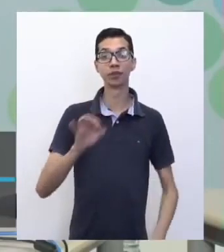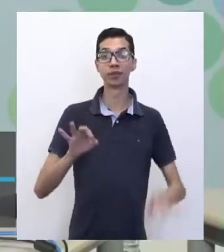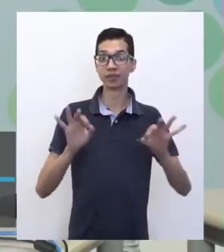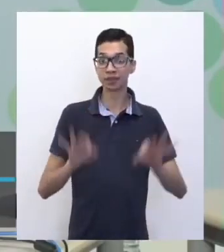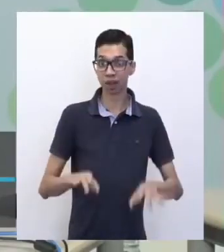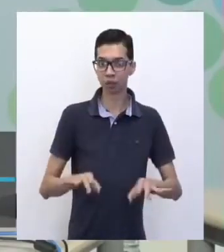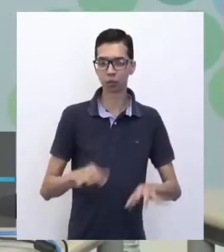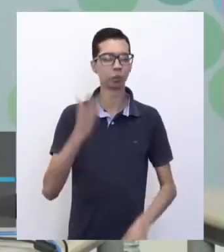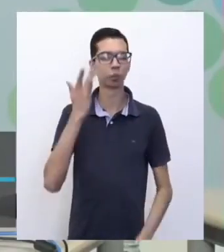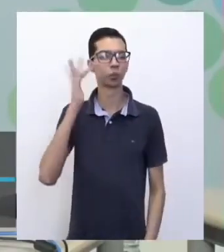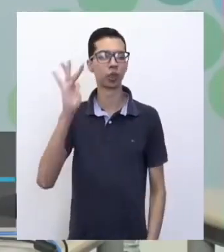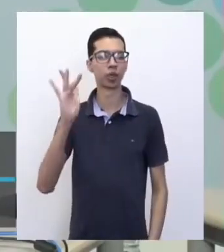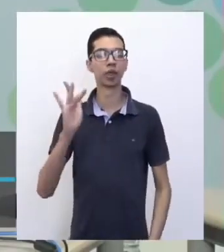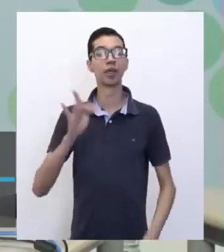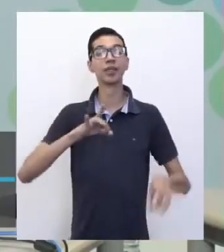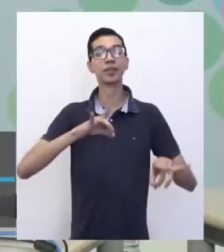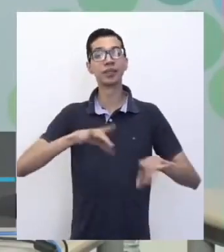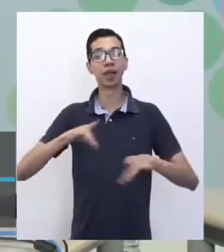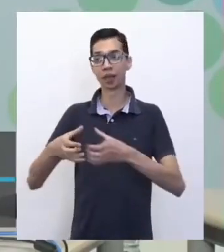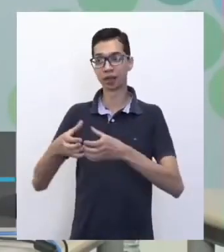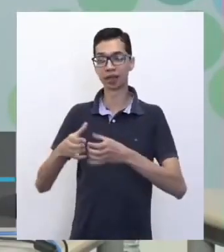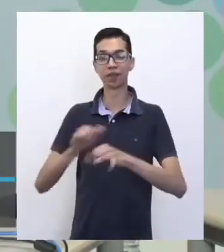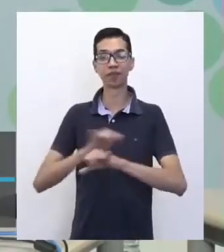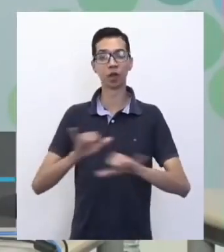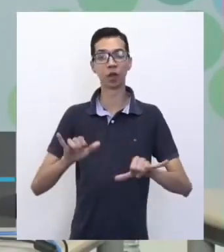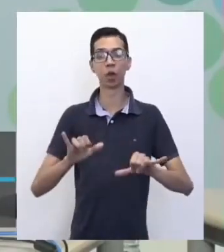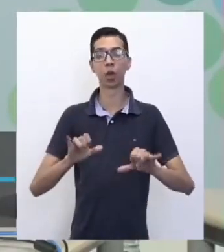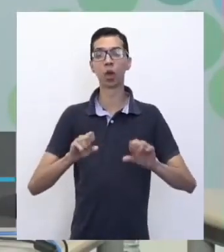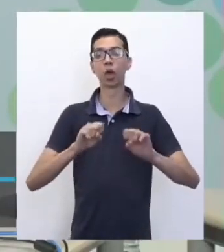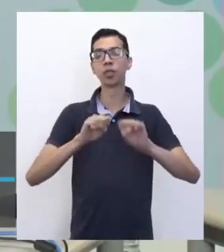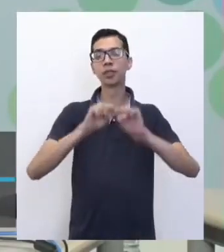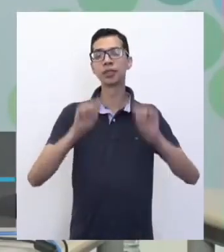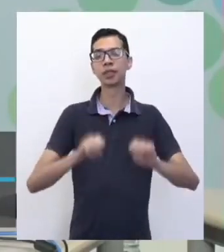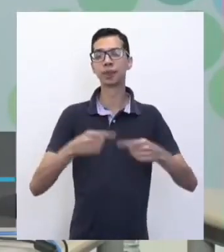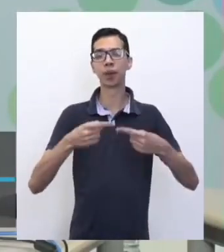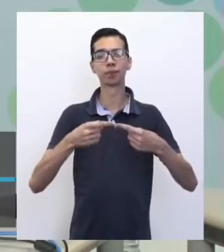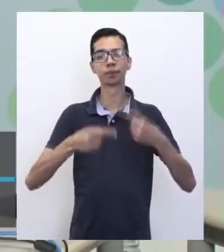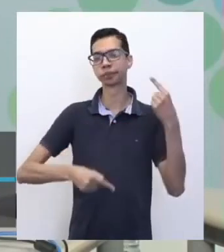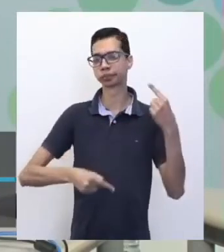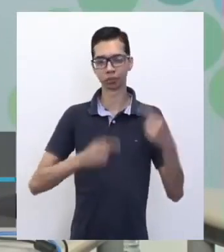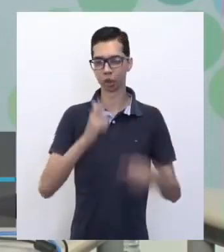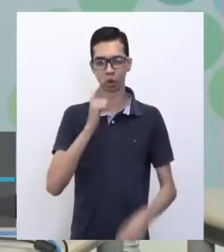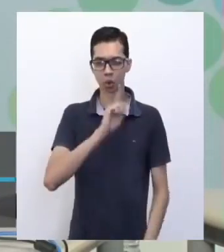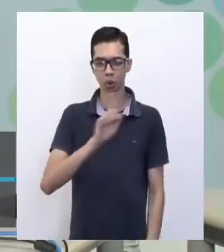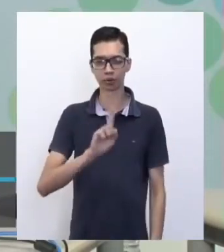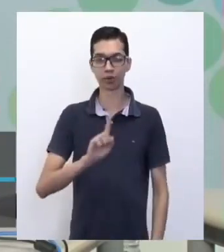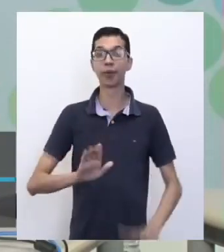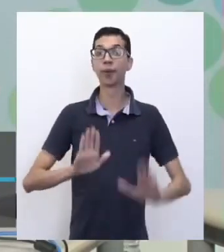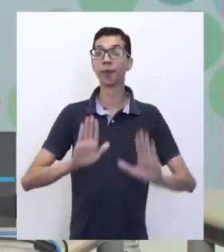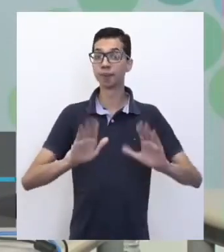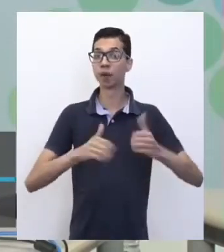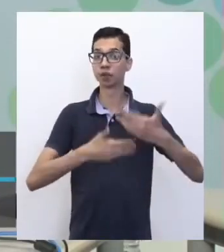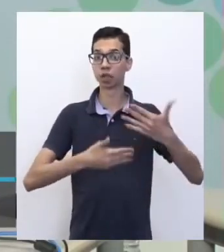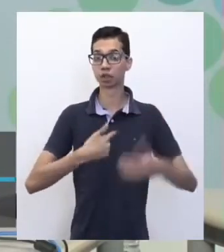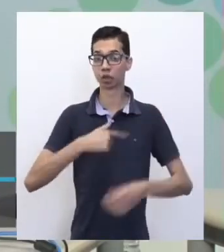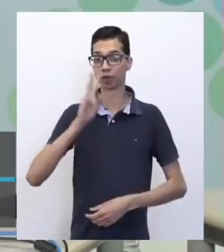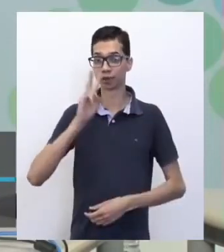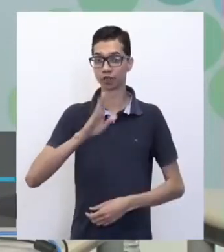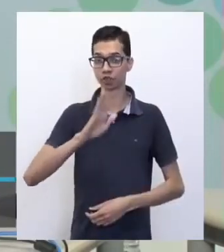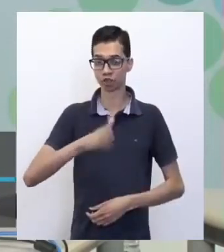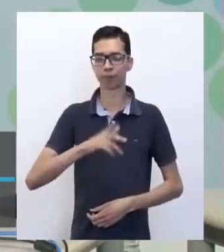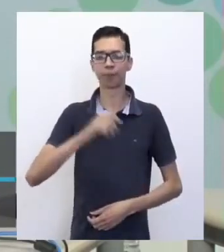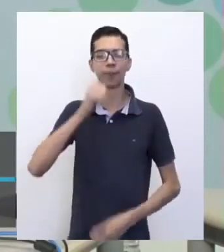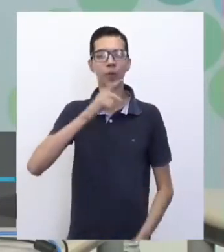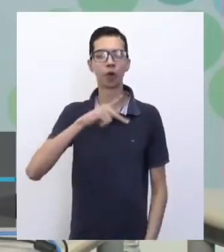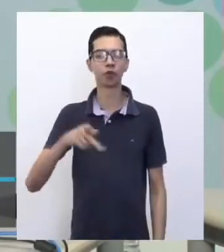técnica falou que o sistema caiu, não conseguimos fazer. Mas eu tô vendo através do chat aqui que vocês estão respondendo. A professora Márcia vai comentar. Muito obrigada,